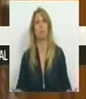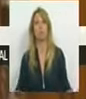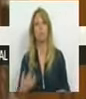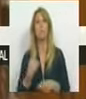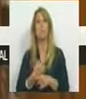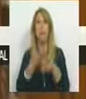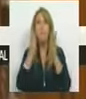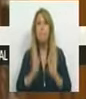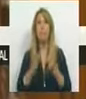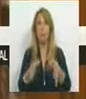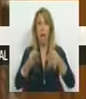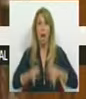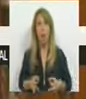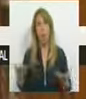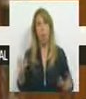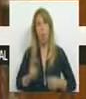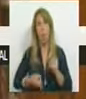antecipar, face àquilo que era o cenário do PS,